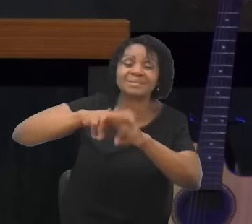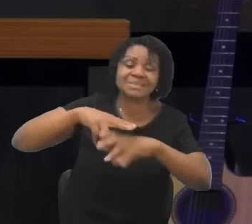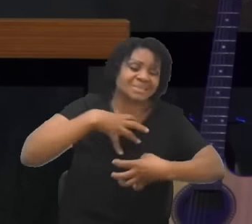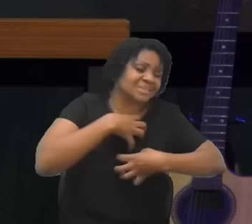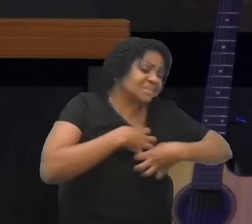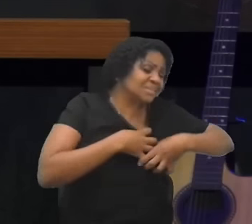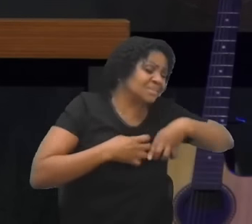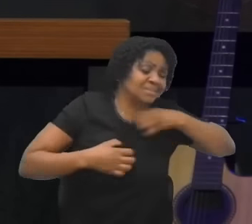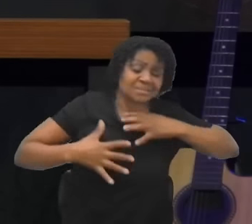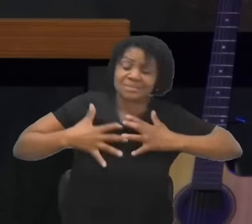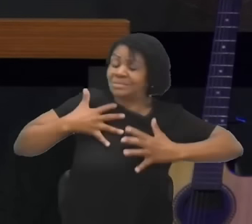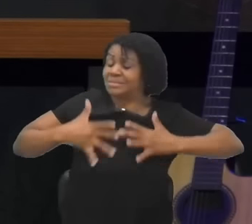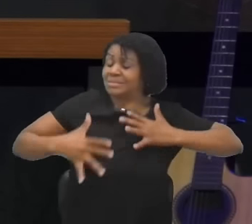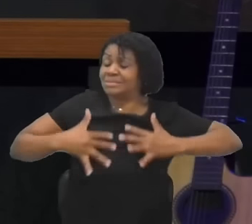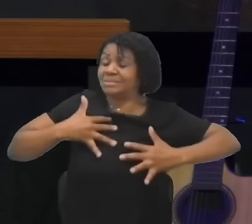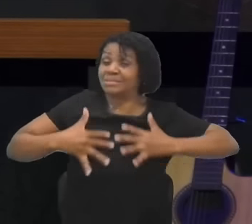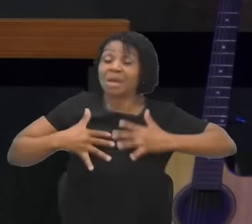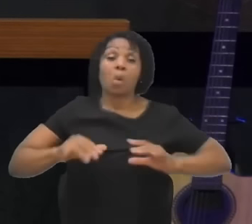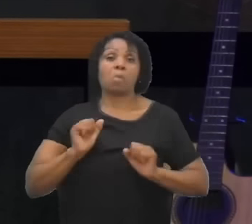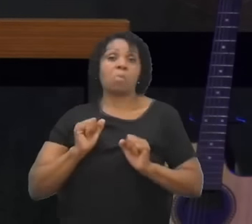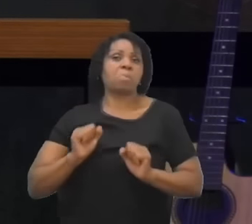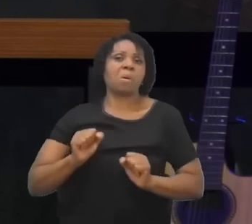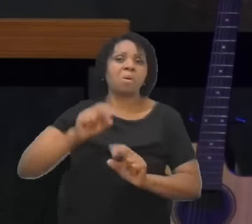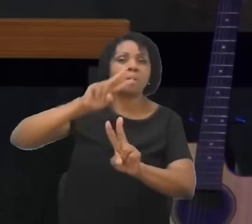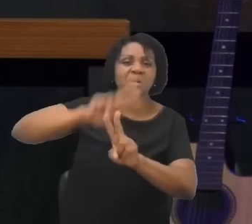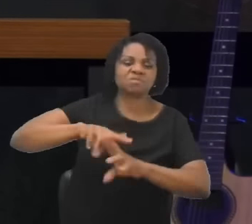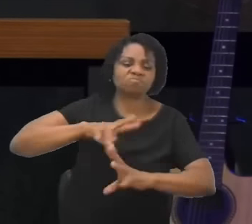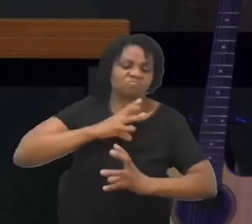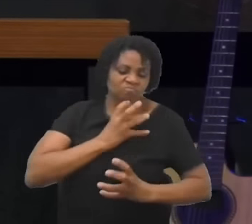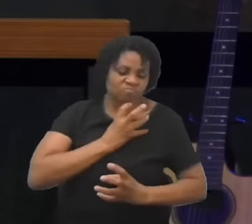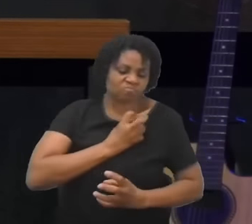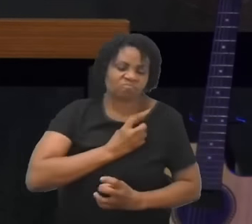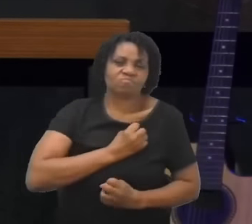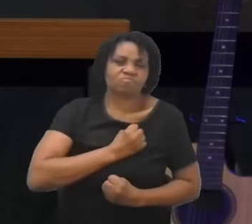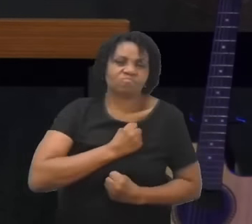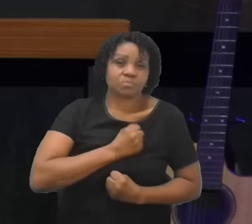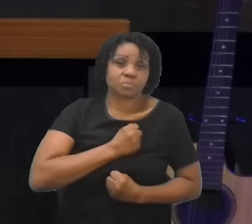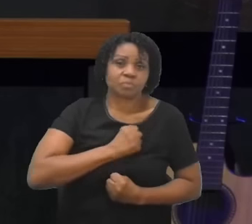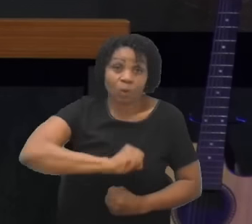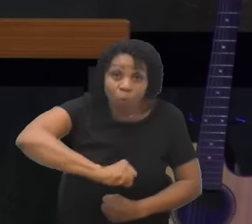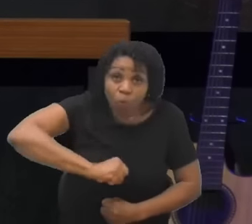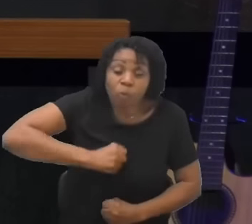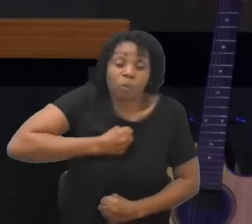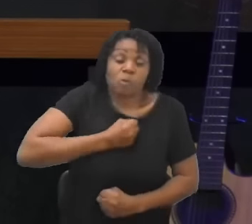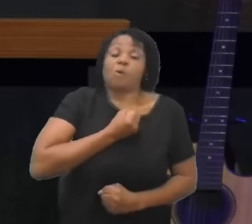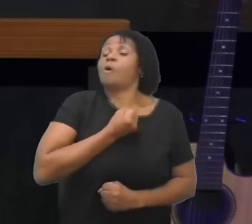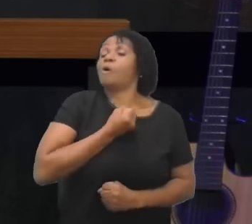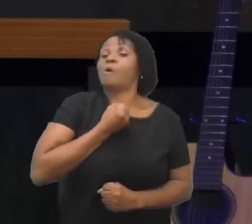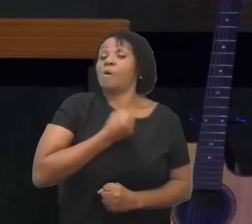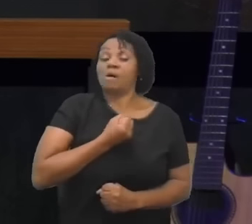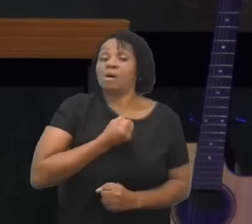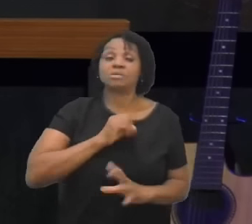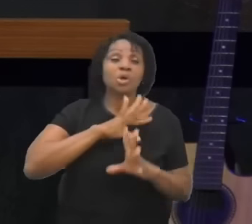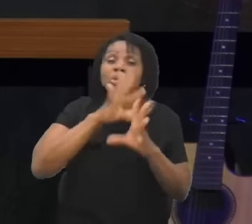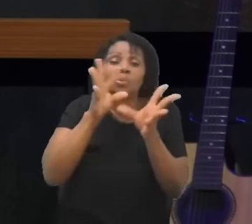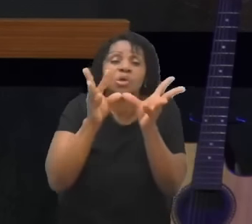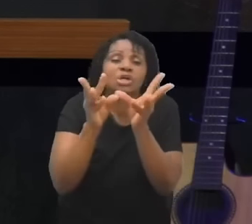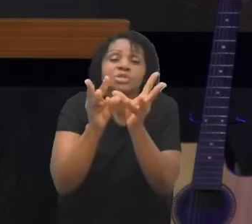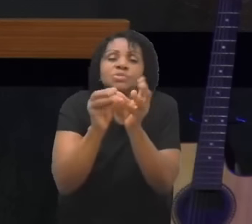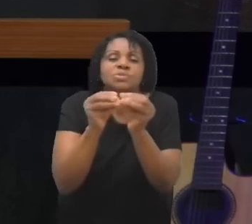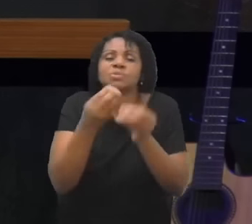emoções descontroladas. Você pode ser aprisionado pela mágoa, você pode ser aprisionado pela ira. Não resuma a